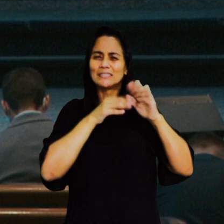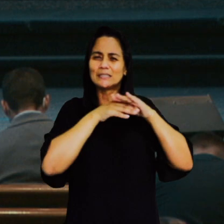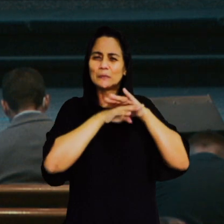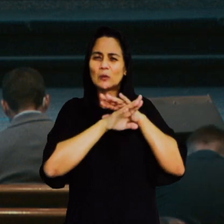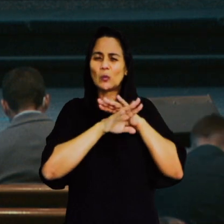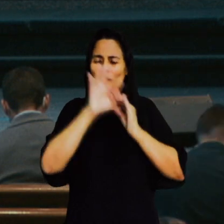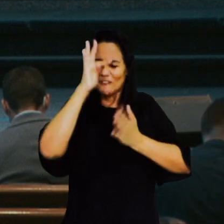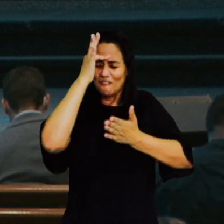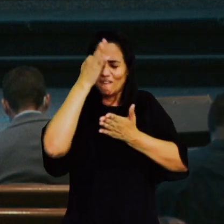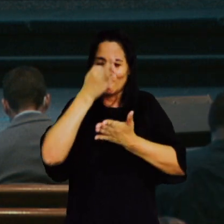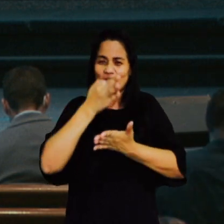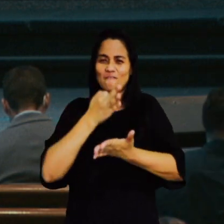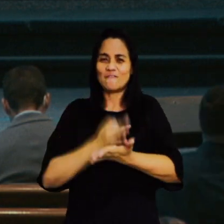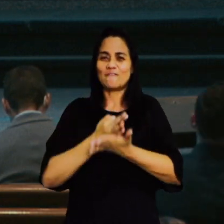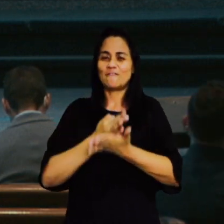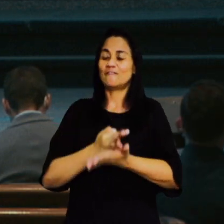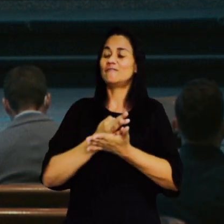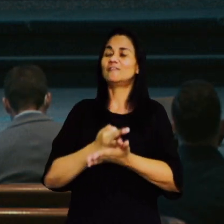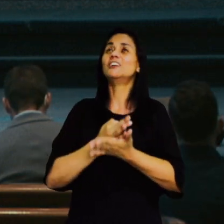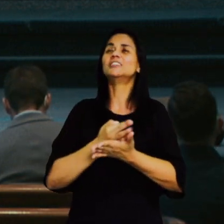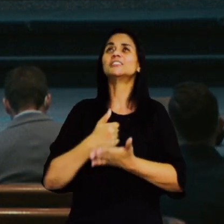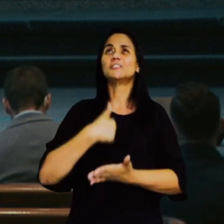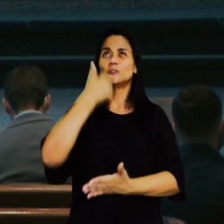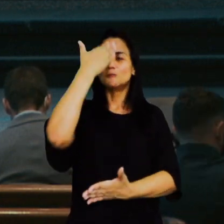que professamos.